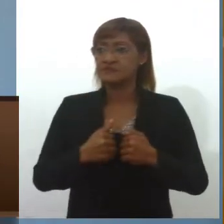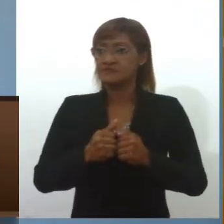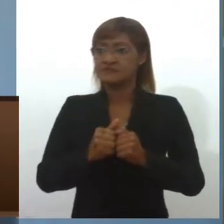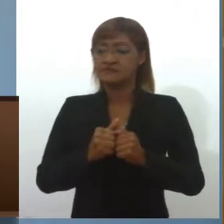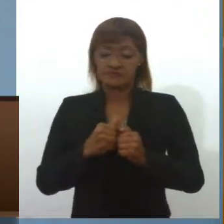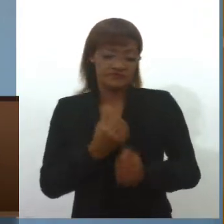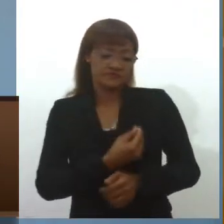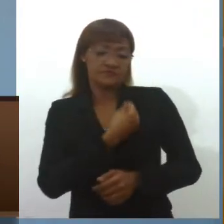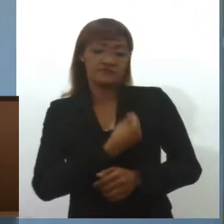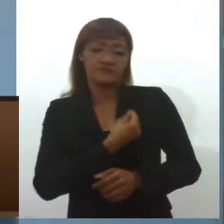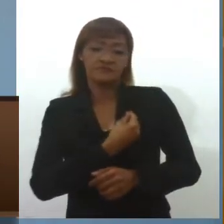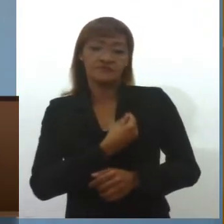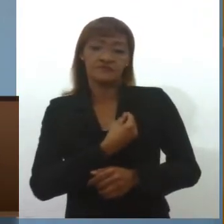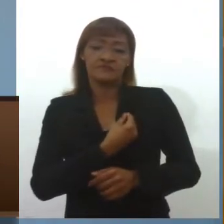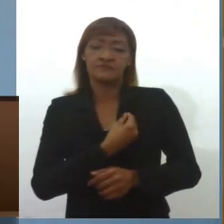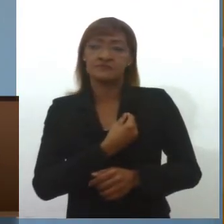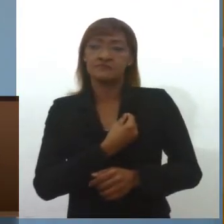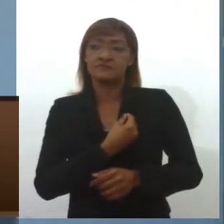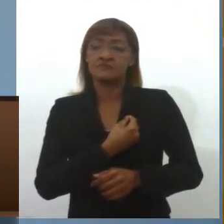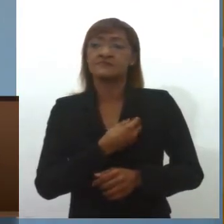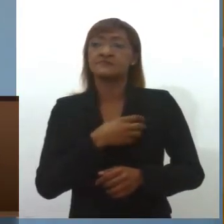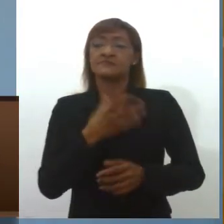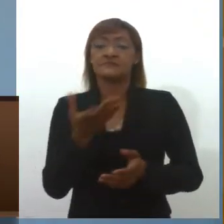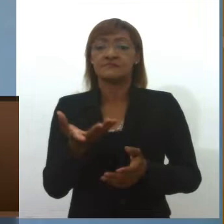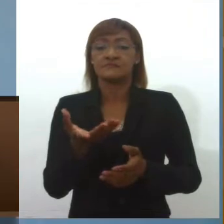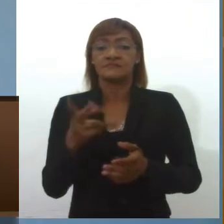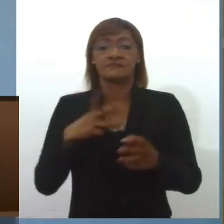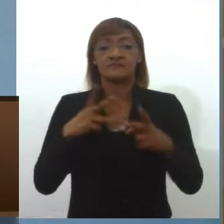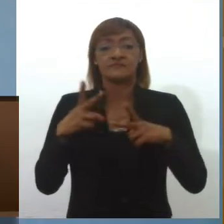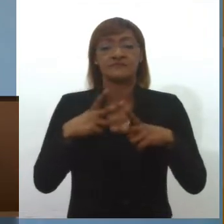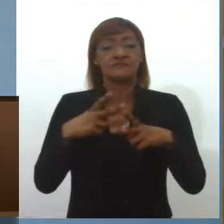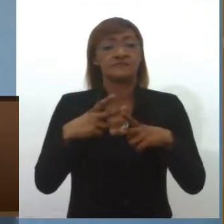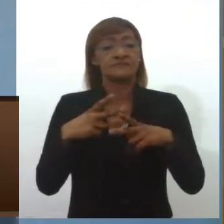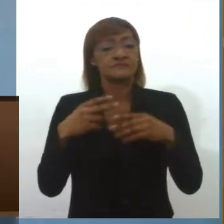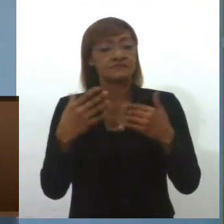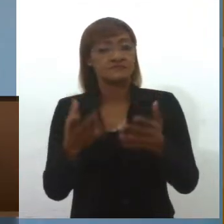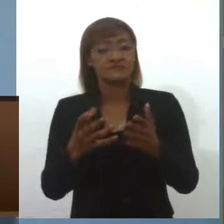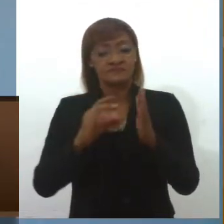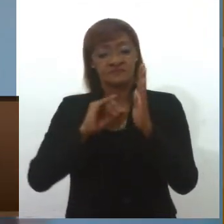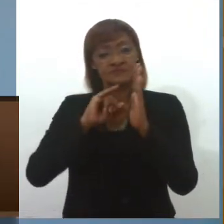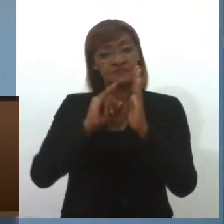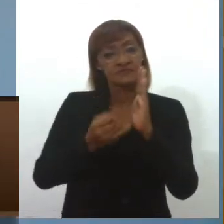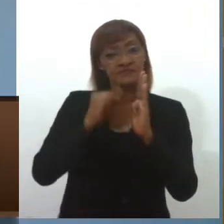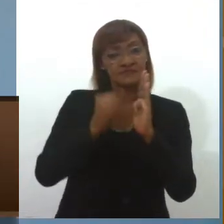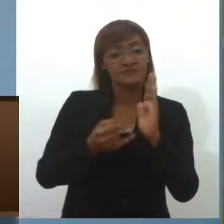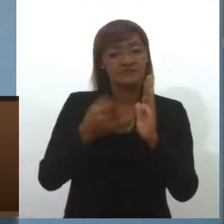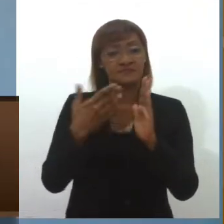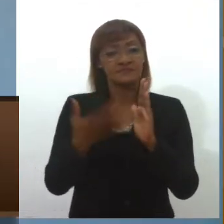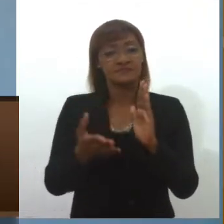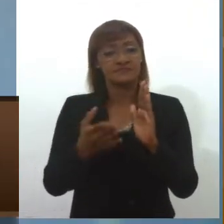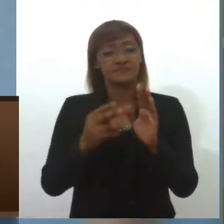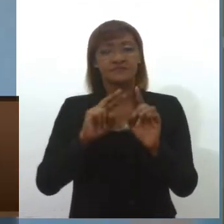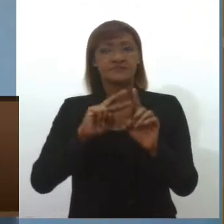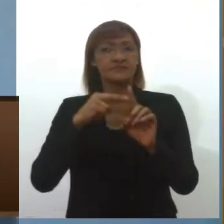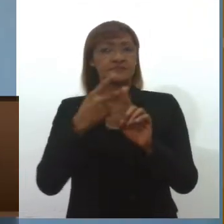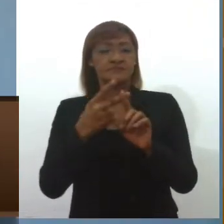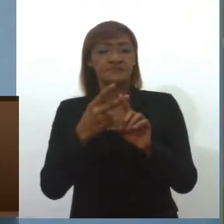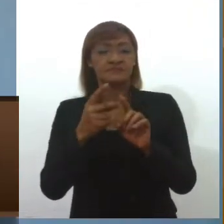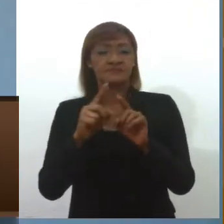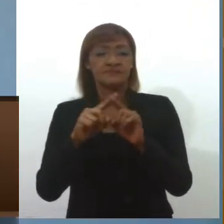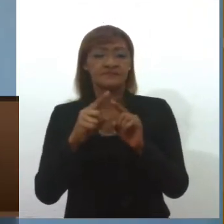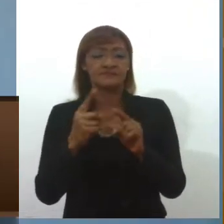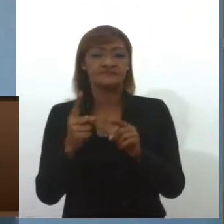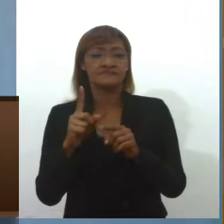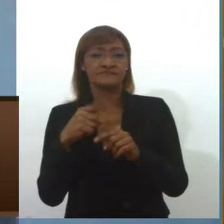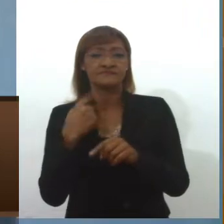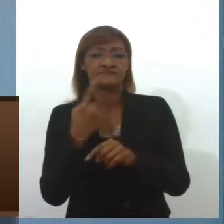dia, na sua tomada de crédito individual. Mas quando a taxa de juros aumenta, a oficial, a nossa taxa Selic, nós vemos rapidamente